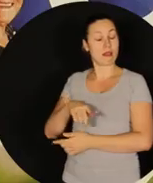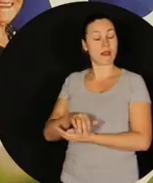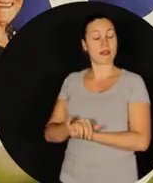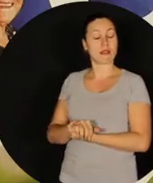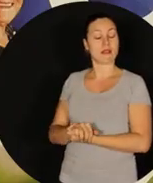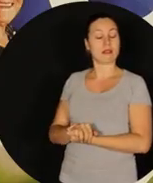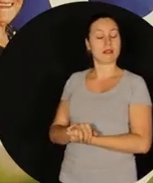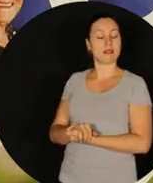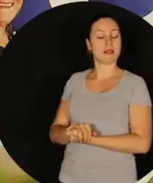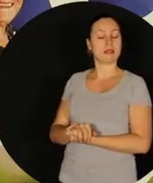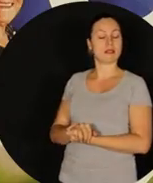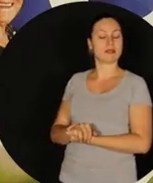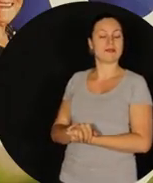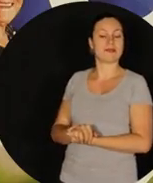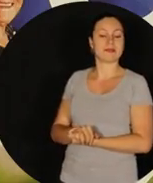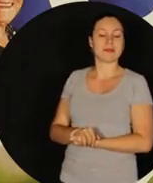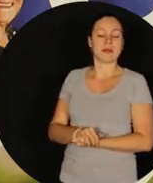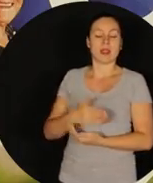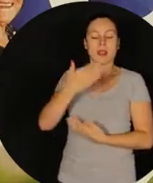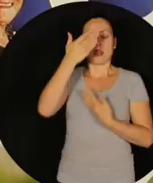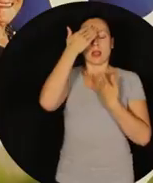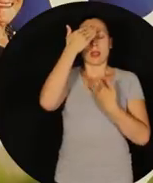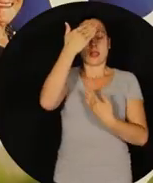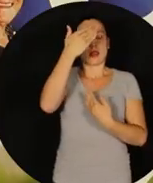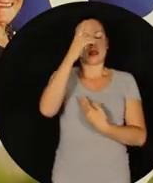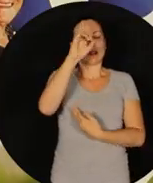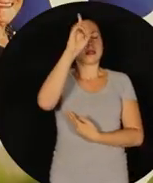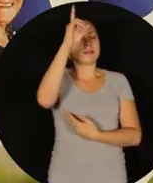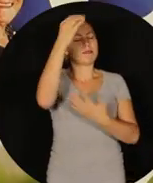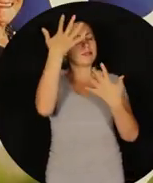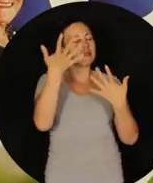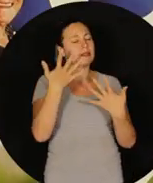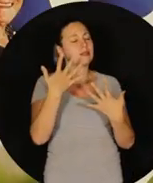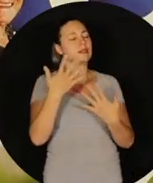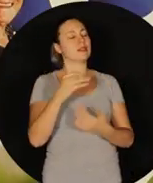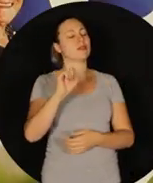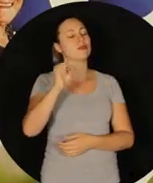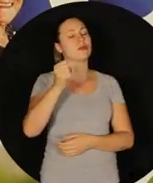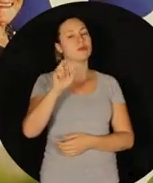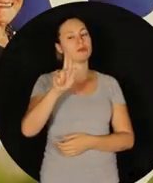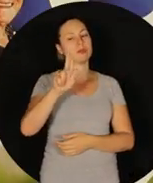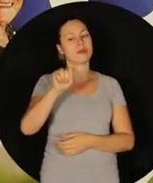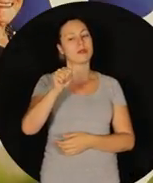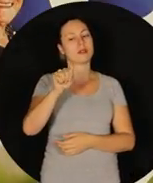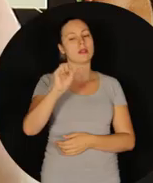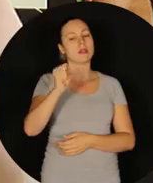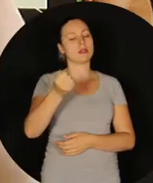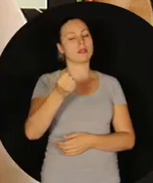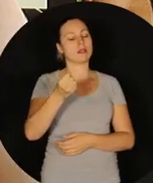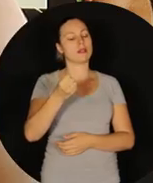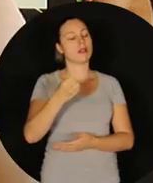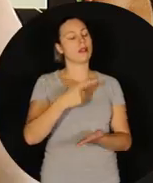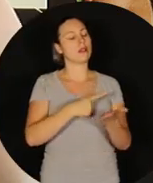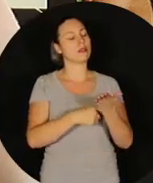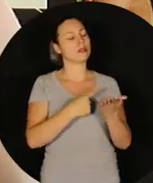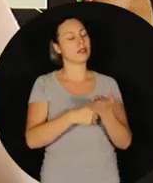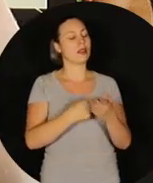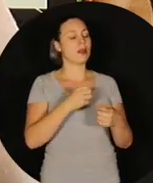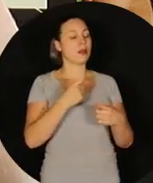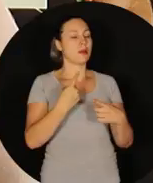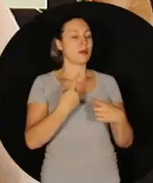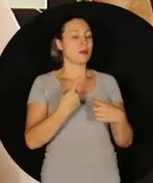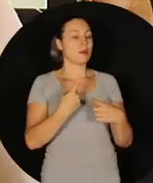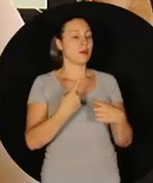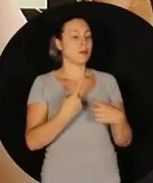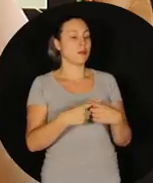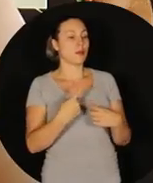E eu agradeço muito a Deus o SUAS ter surgido na minha vida, porque senão